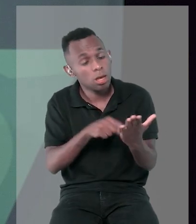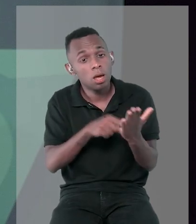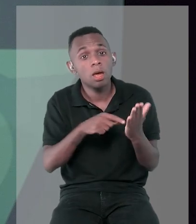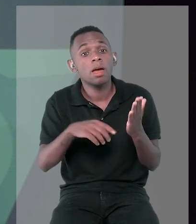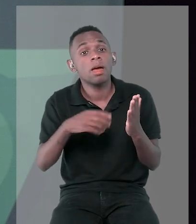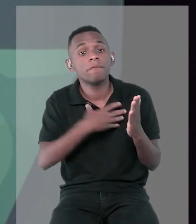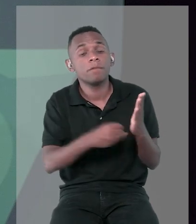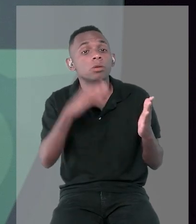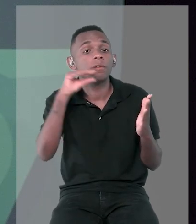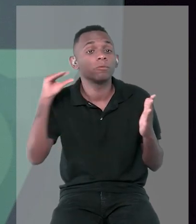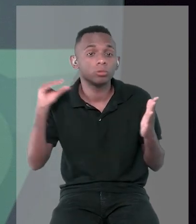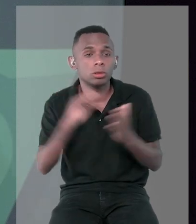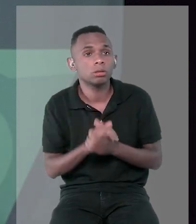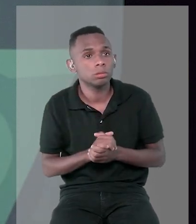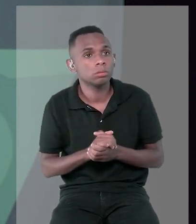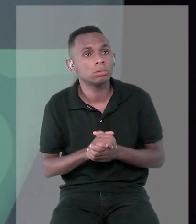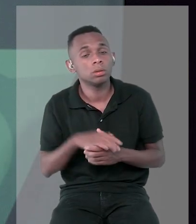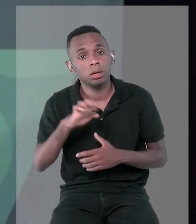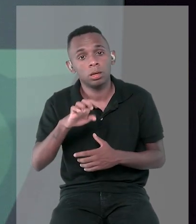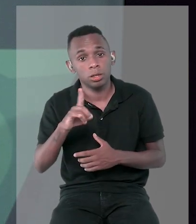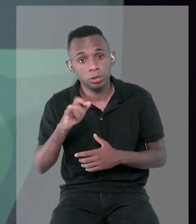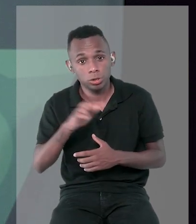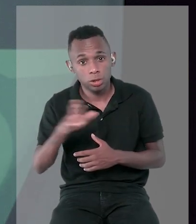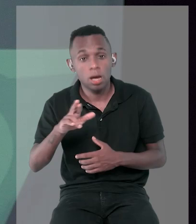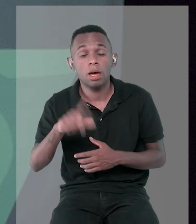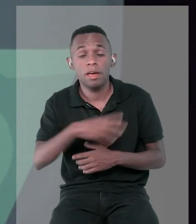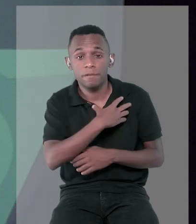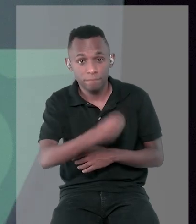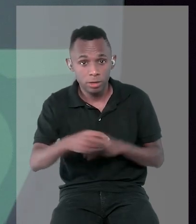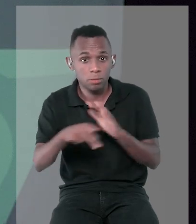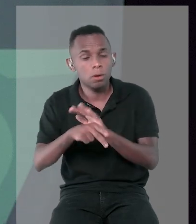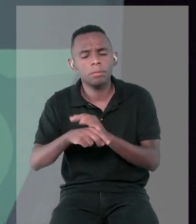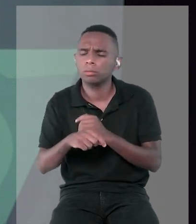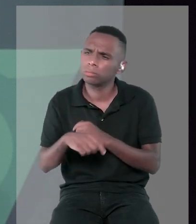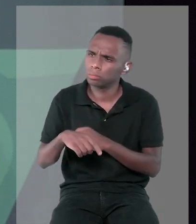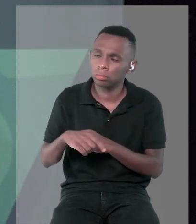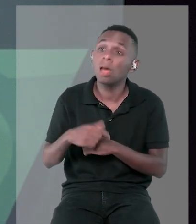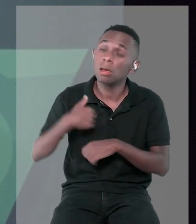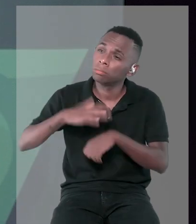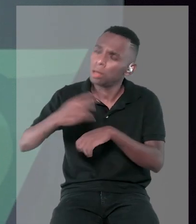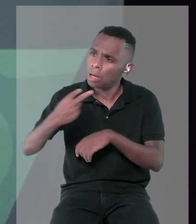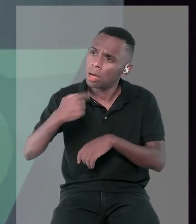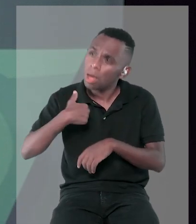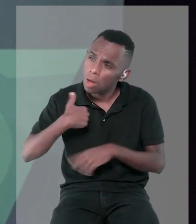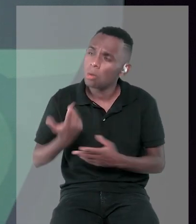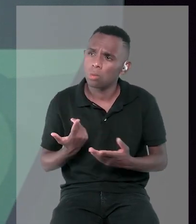filho da funcionária. Quando o Edgar Teles Ribeiro, que é o filho da Mariazinha, viu, eu falei assim, não, esse sou